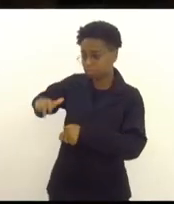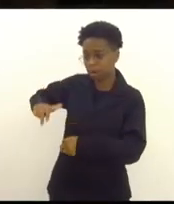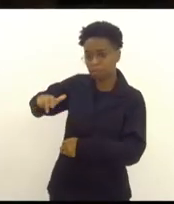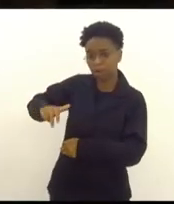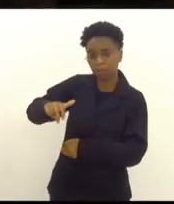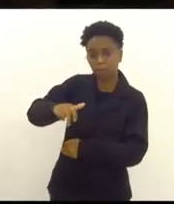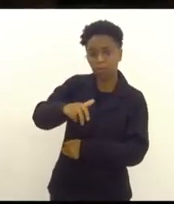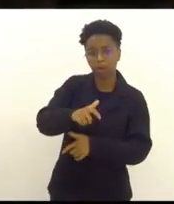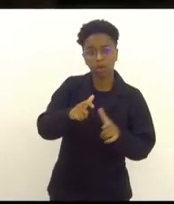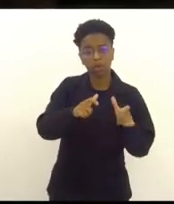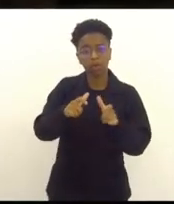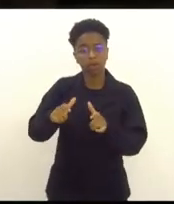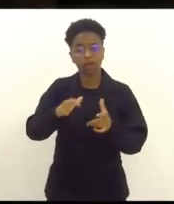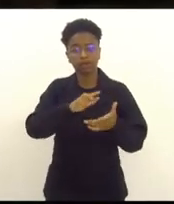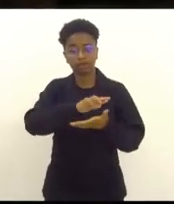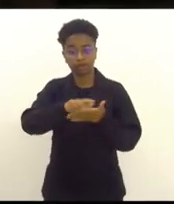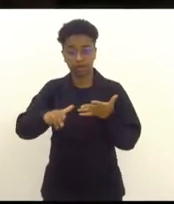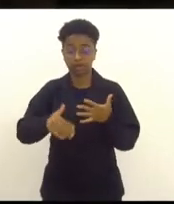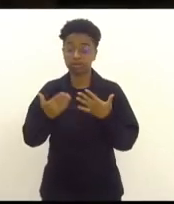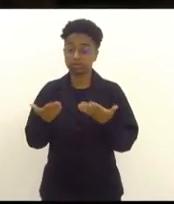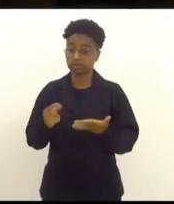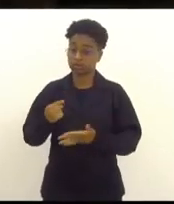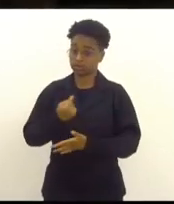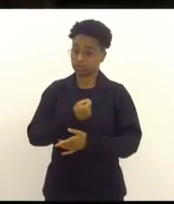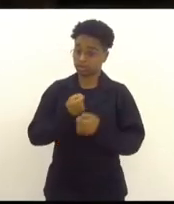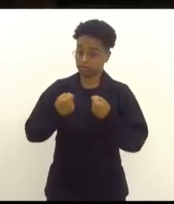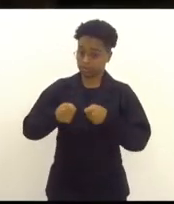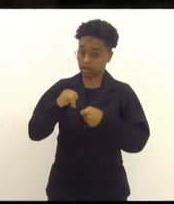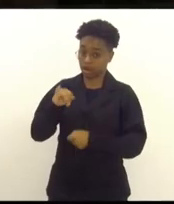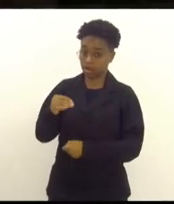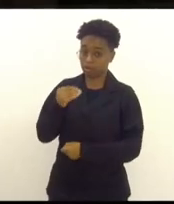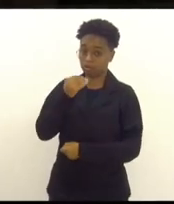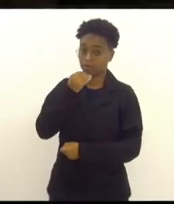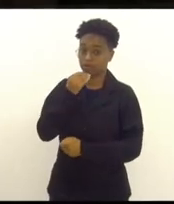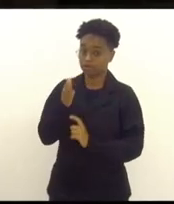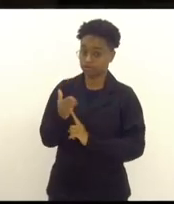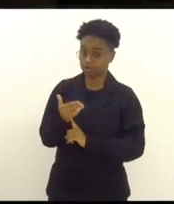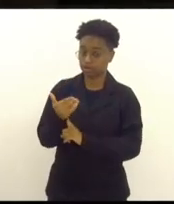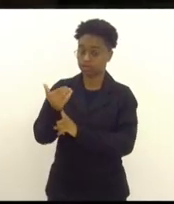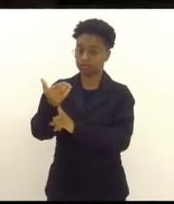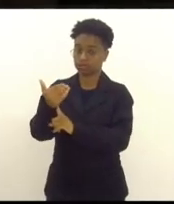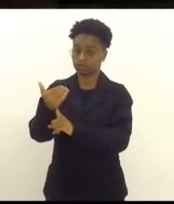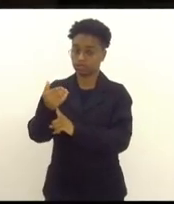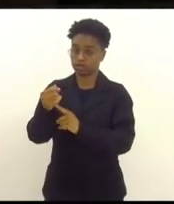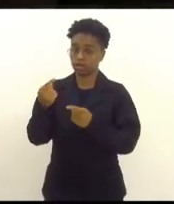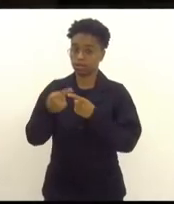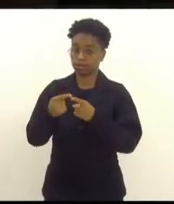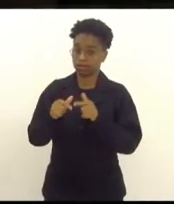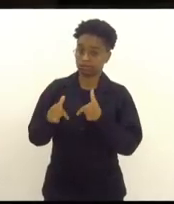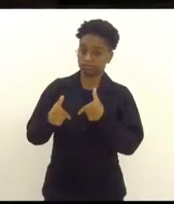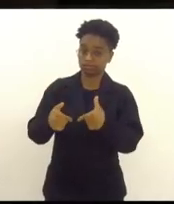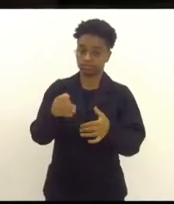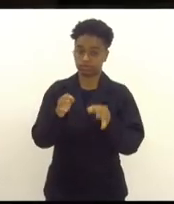e nós temos que aproveitar a telemática para fazer justiça